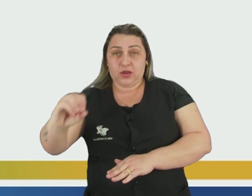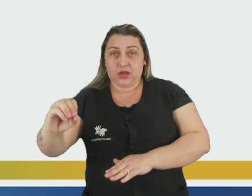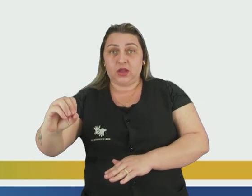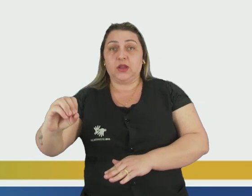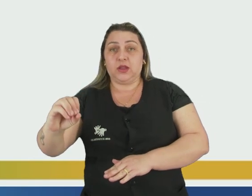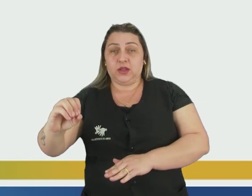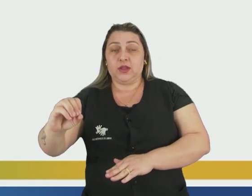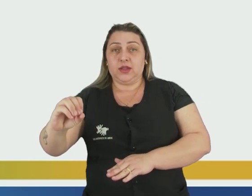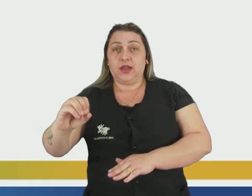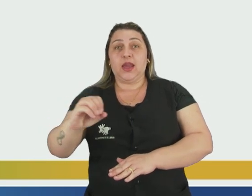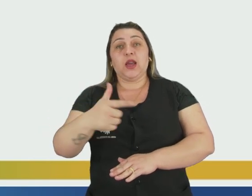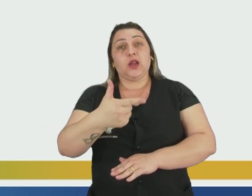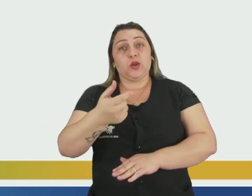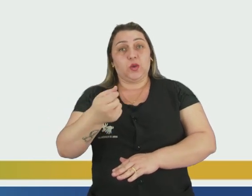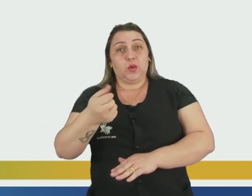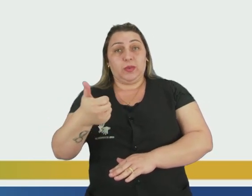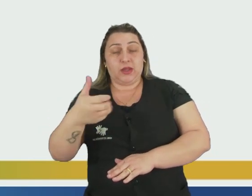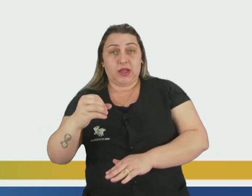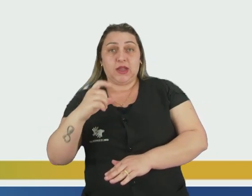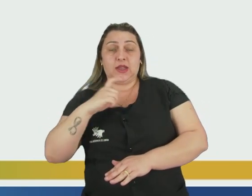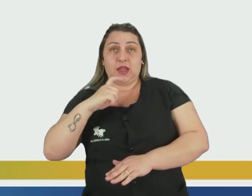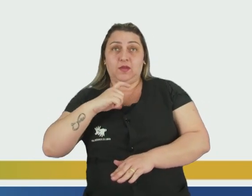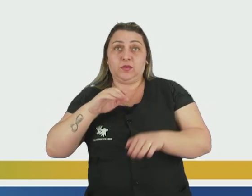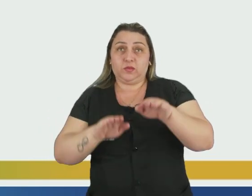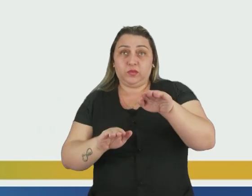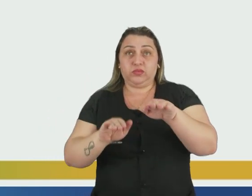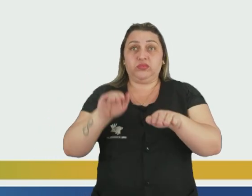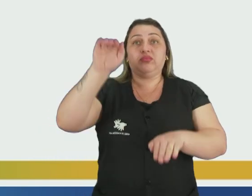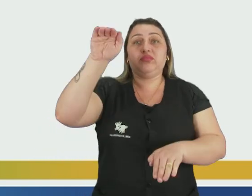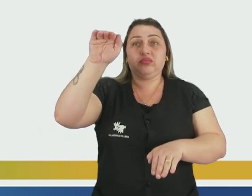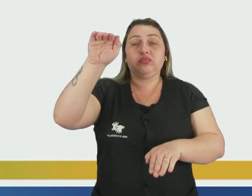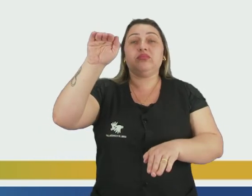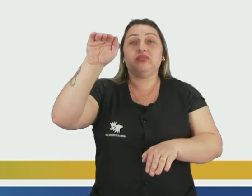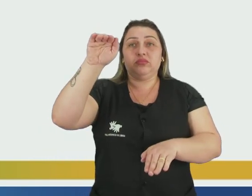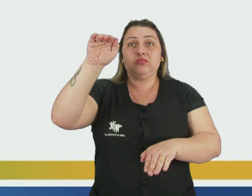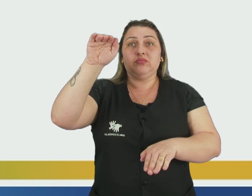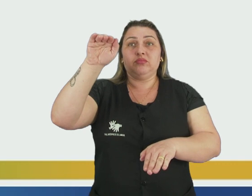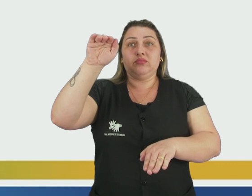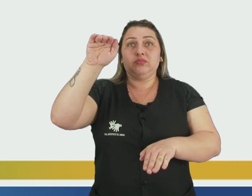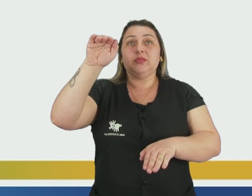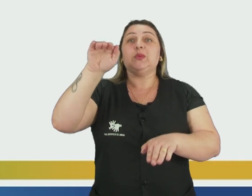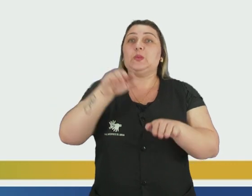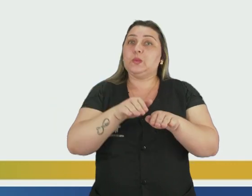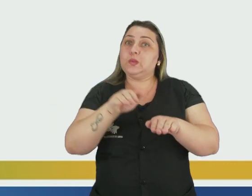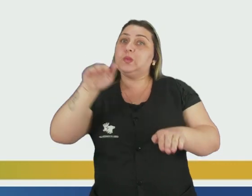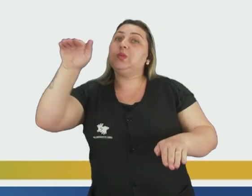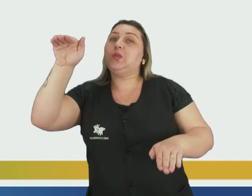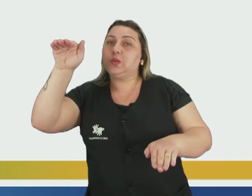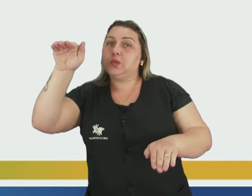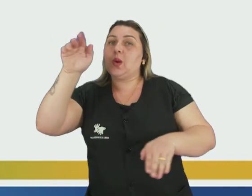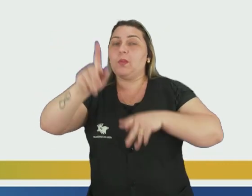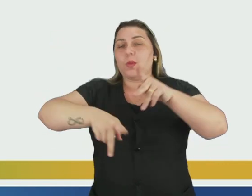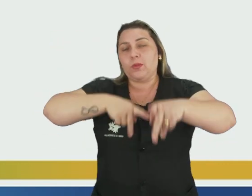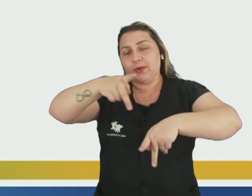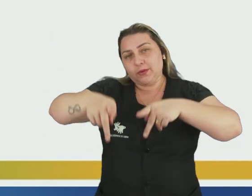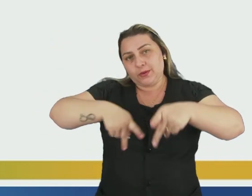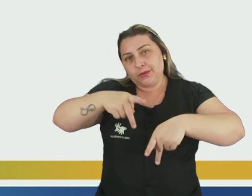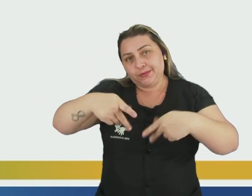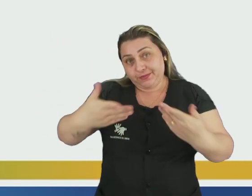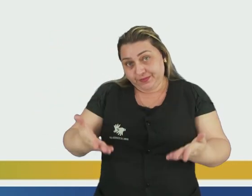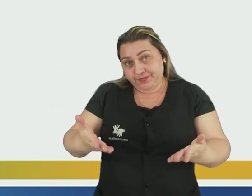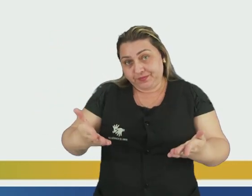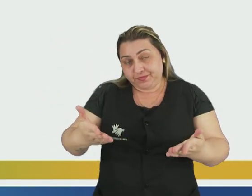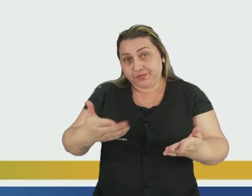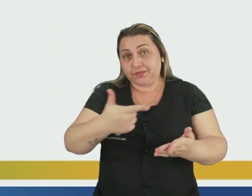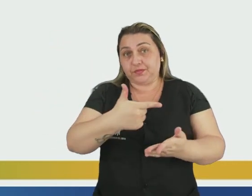1940 e 2010, você teve uma evolução da população no sentido de um crescimento populacional, certo?